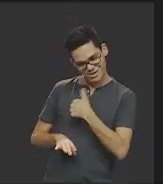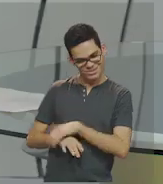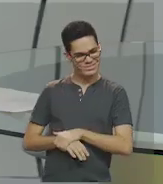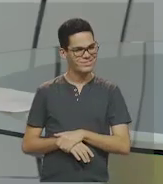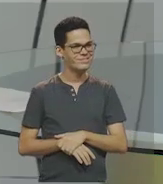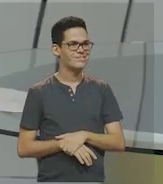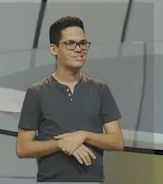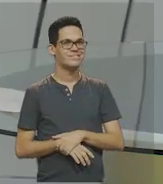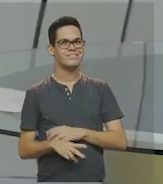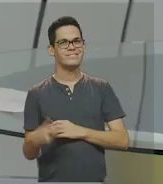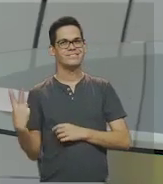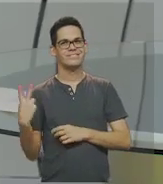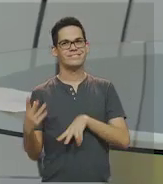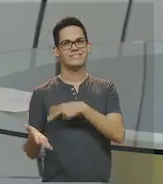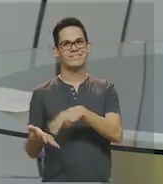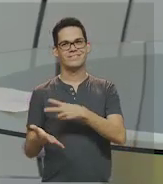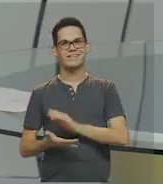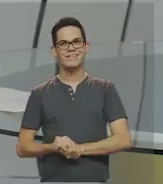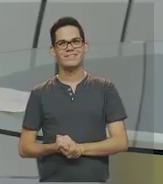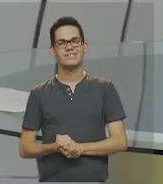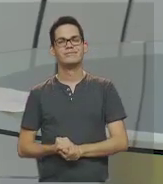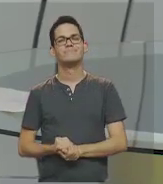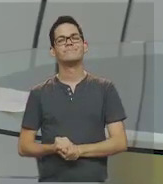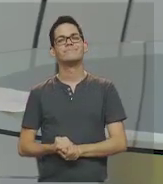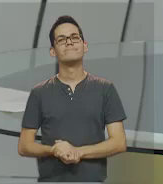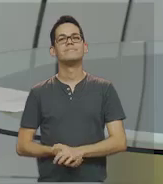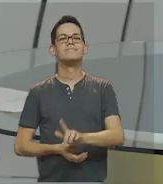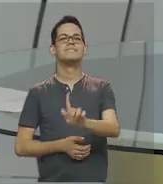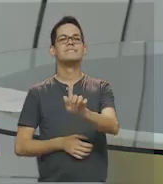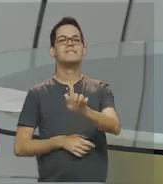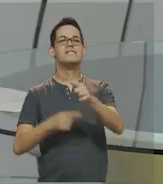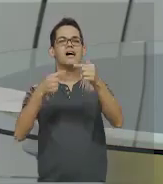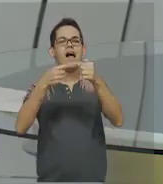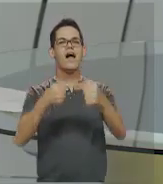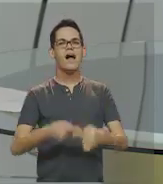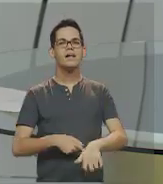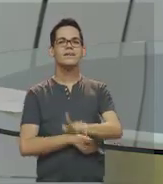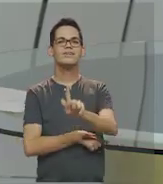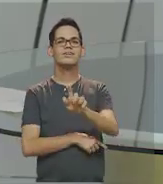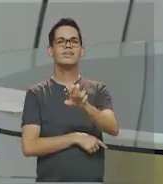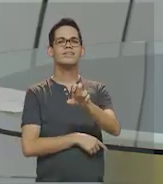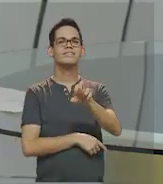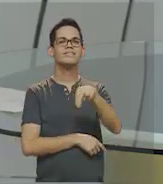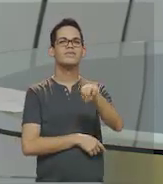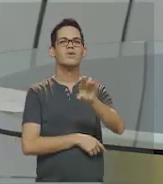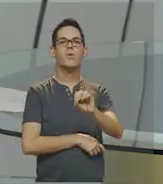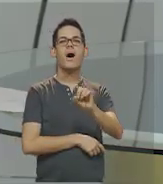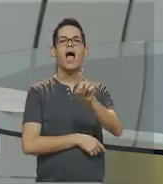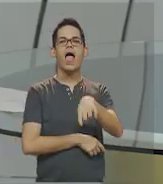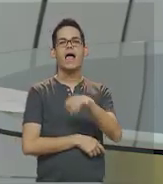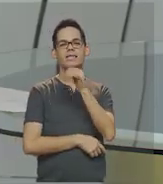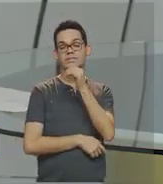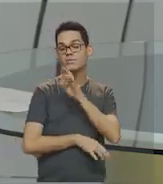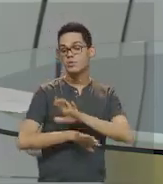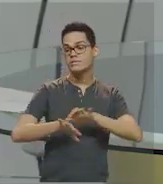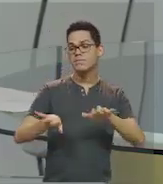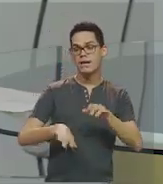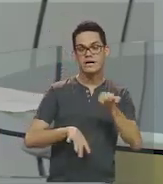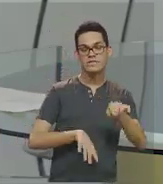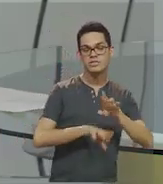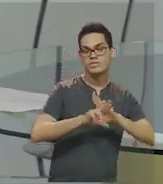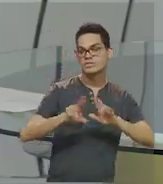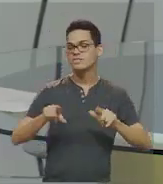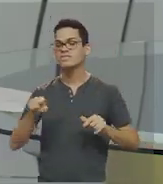Mentira, que nós somos um mestre das danças aqui. O gênero é o que distingue uma dança da outra, vamos dizer assim,